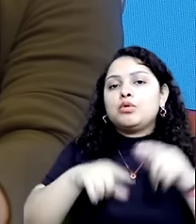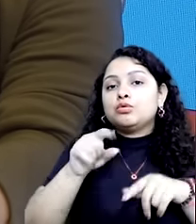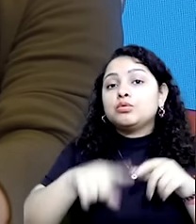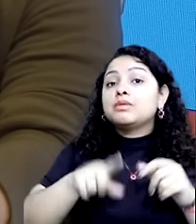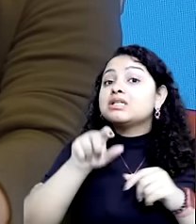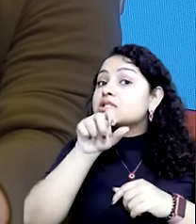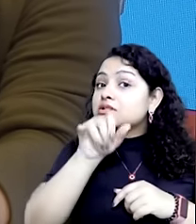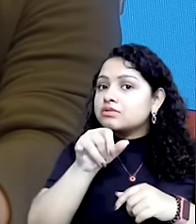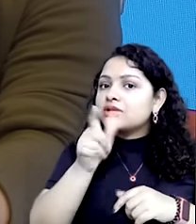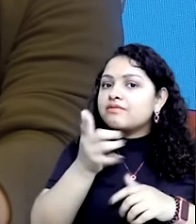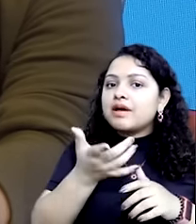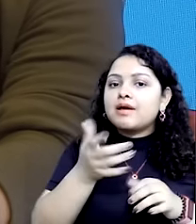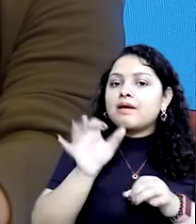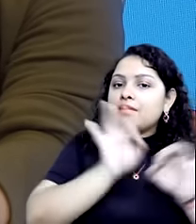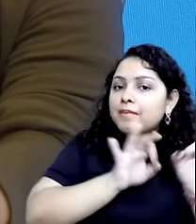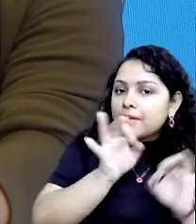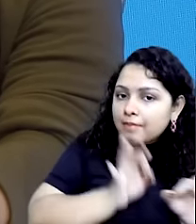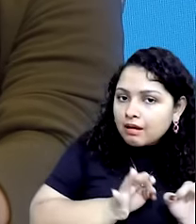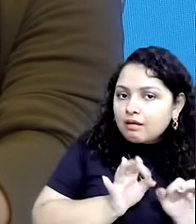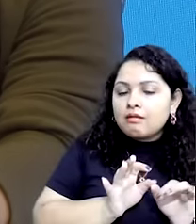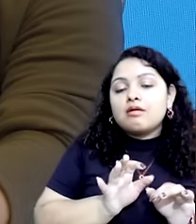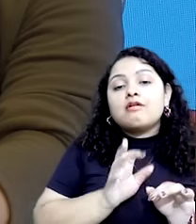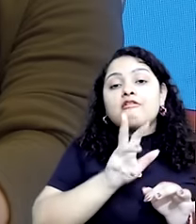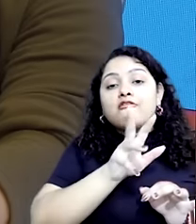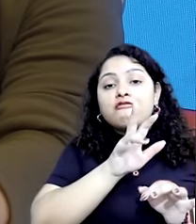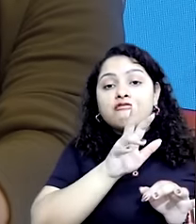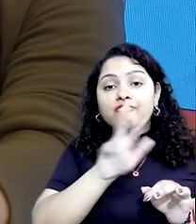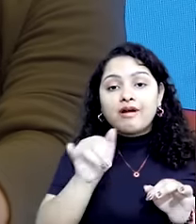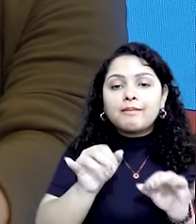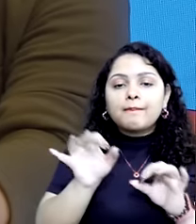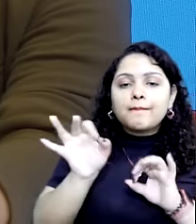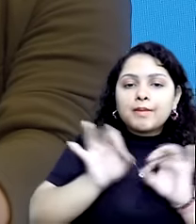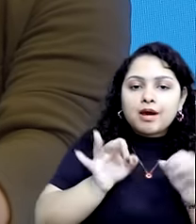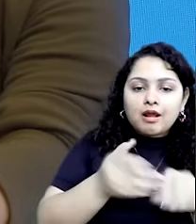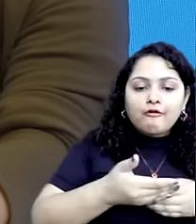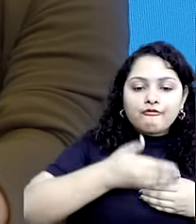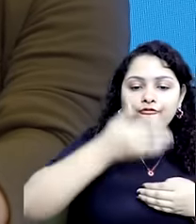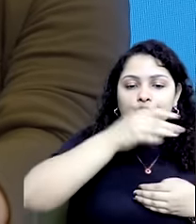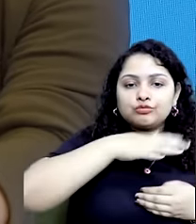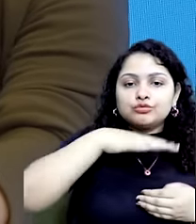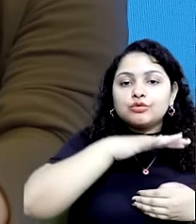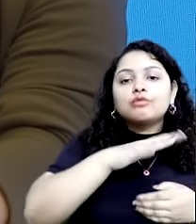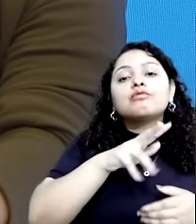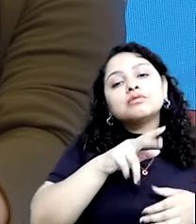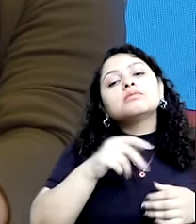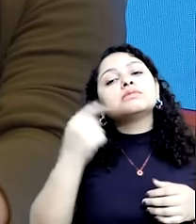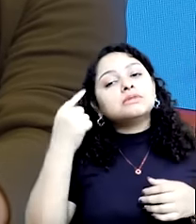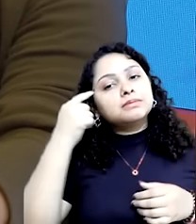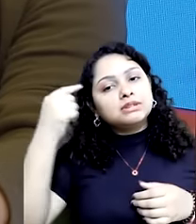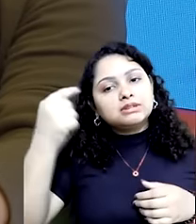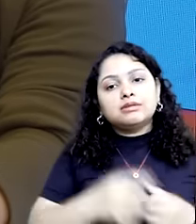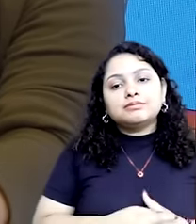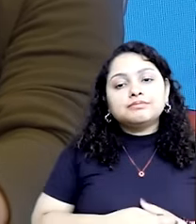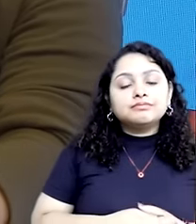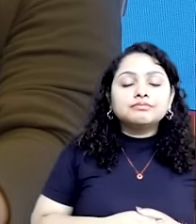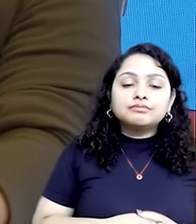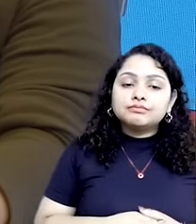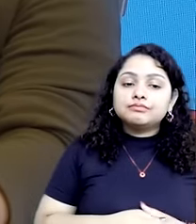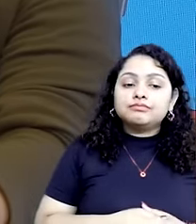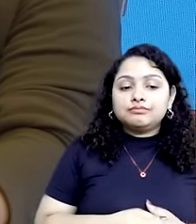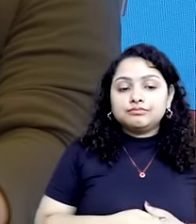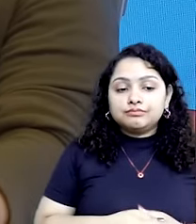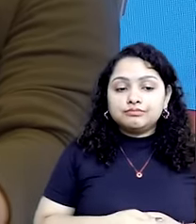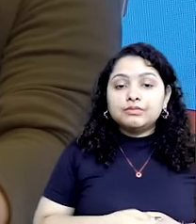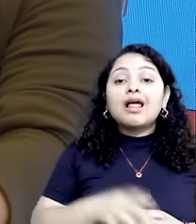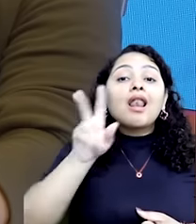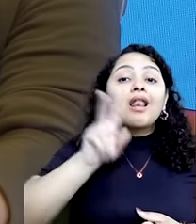mas já que você vai compor e já que você vai ter cenário Então você tem que pensar nisso e o que ajuda muito compor cenário eu falo que são as linhas de